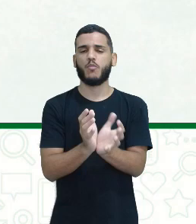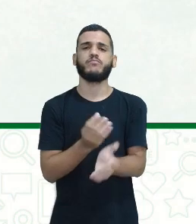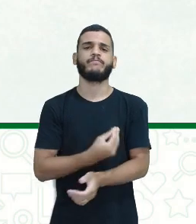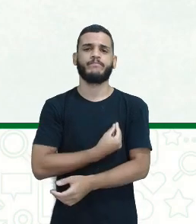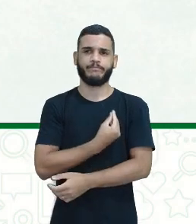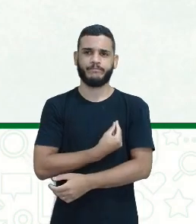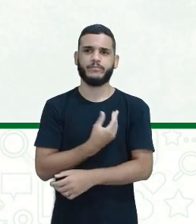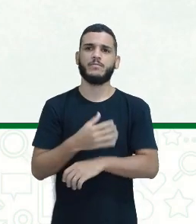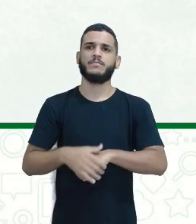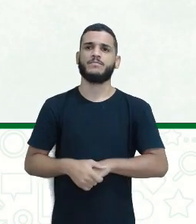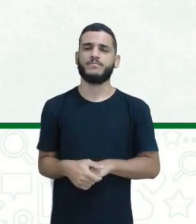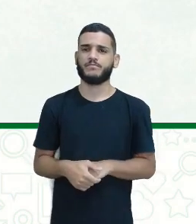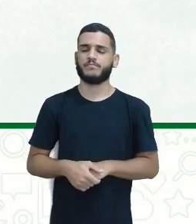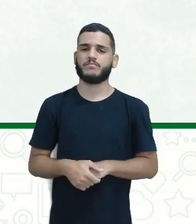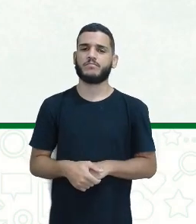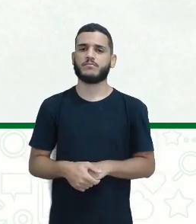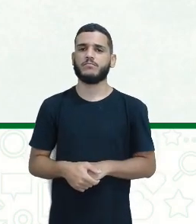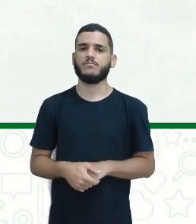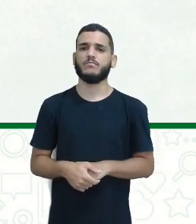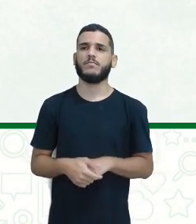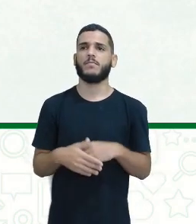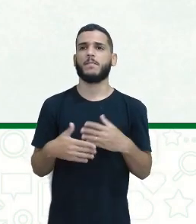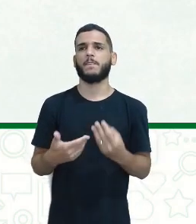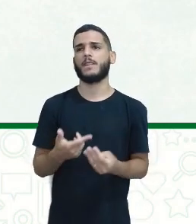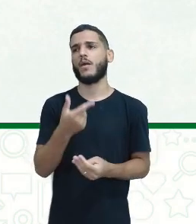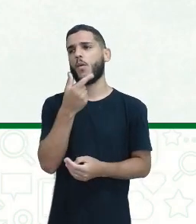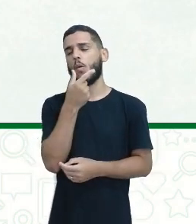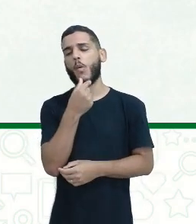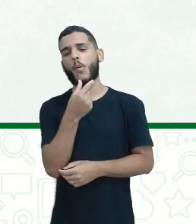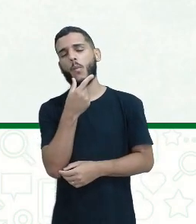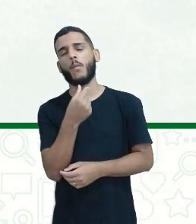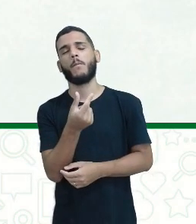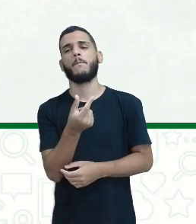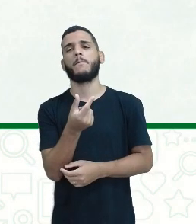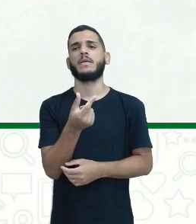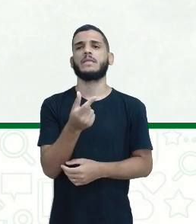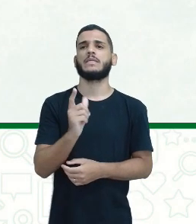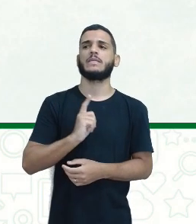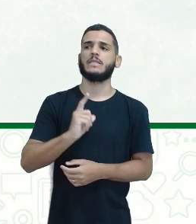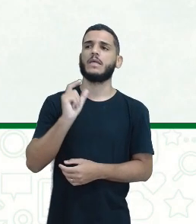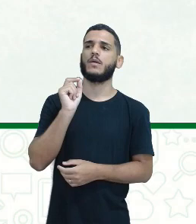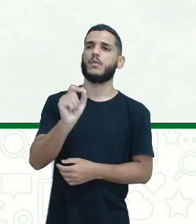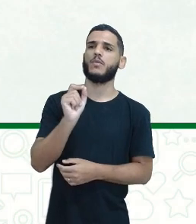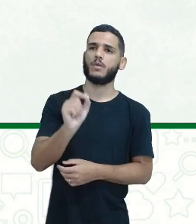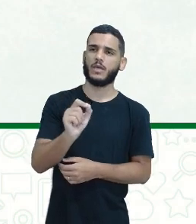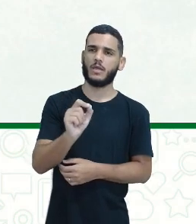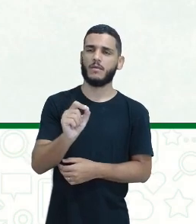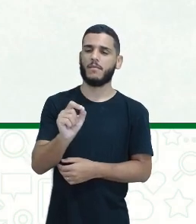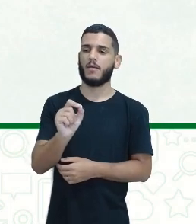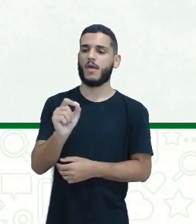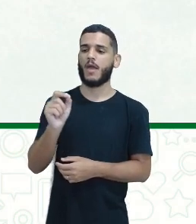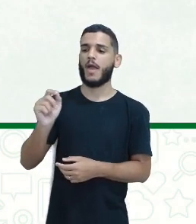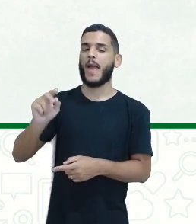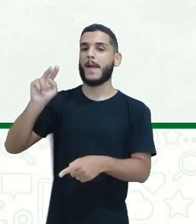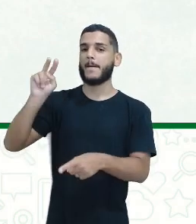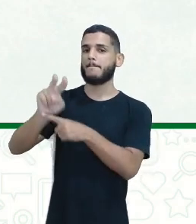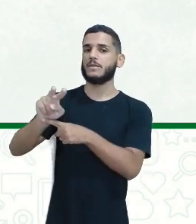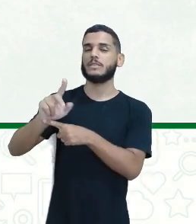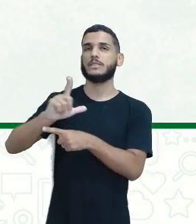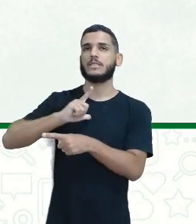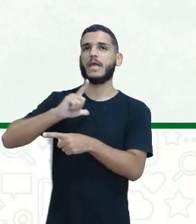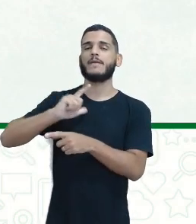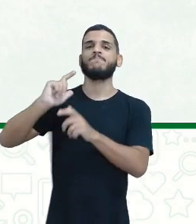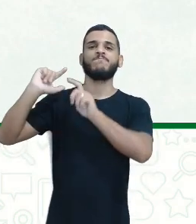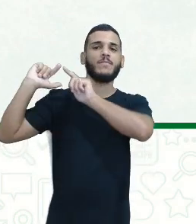É aquele homem que tem a guarda das tradições, é